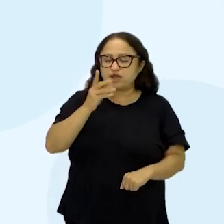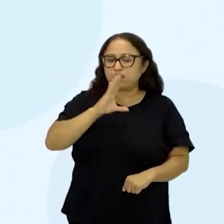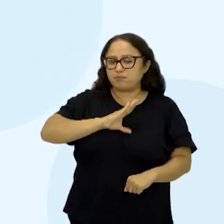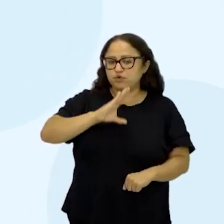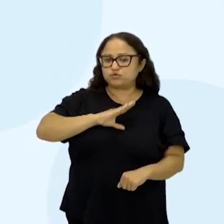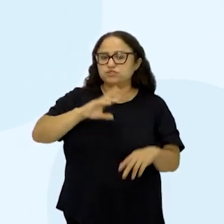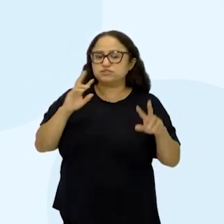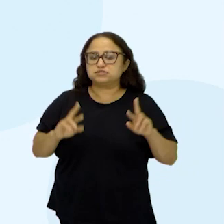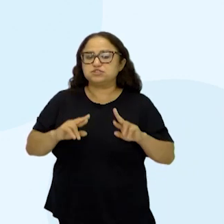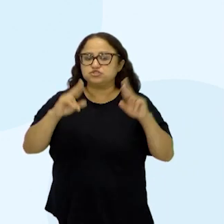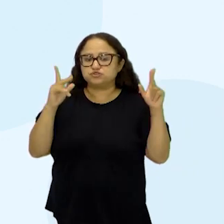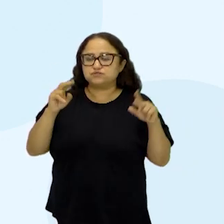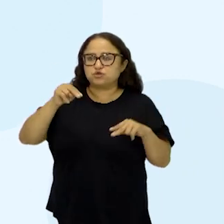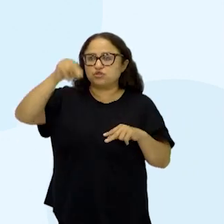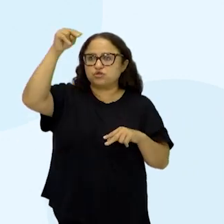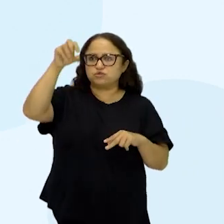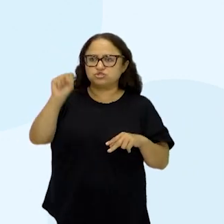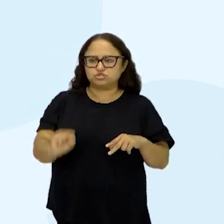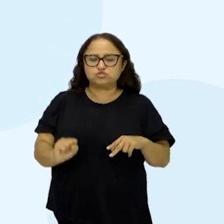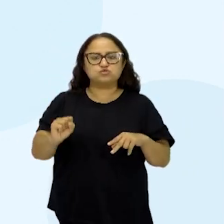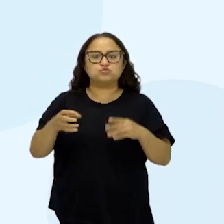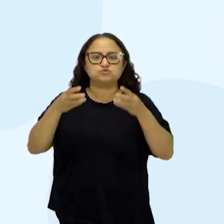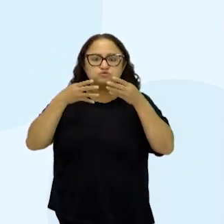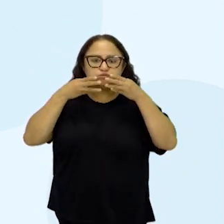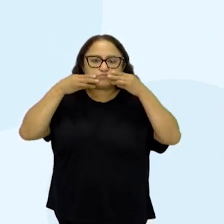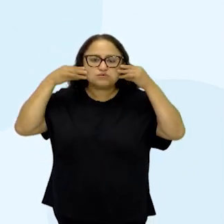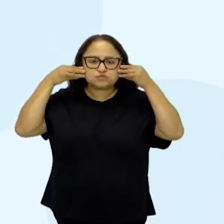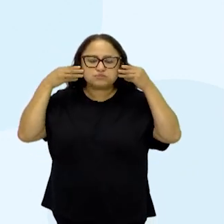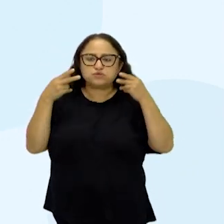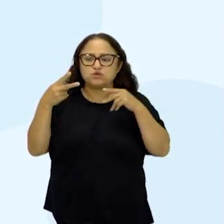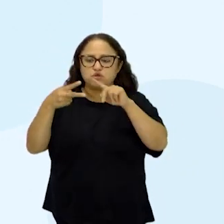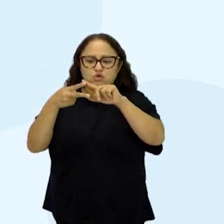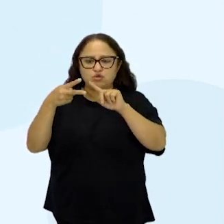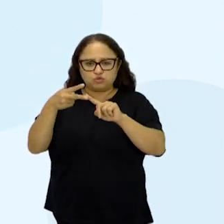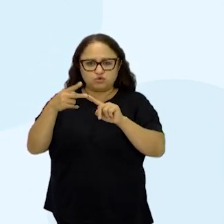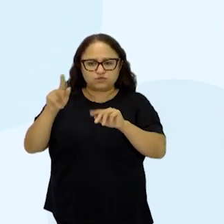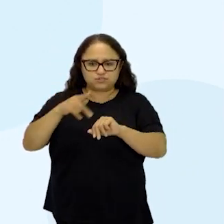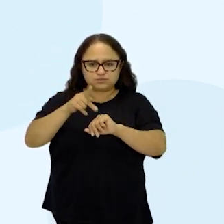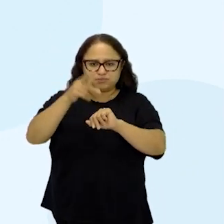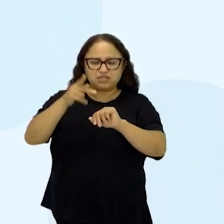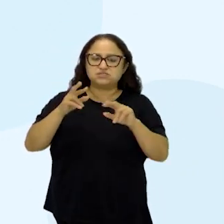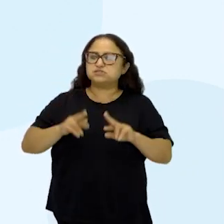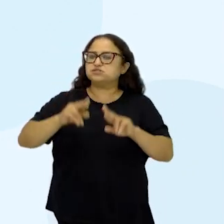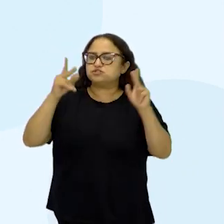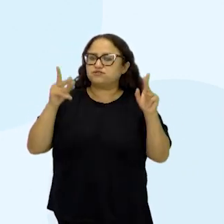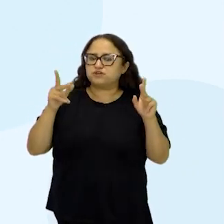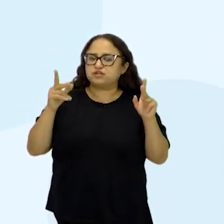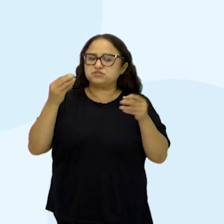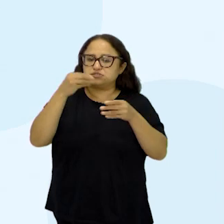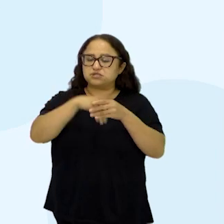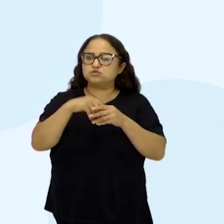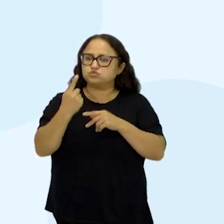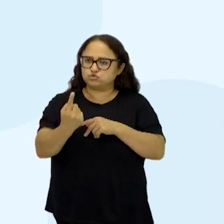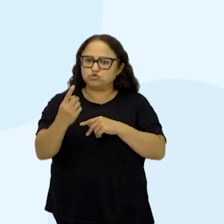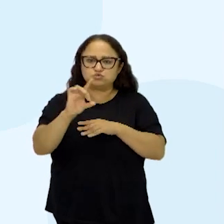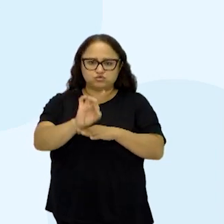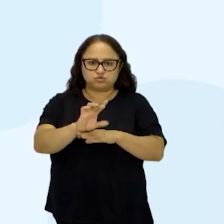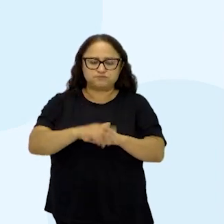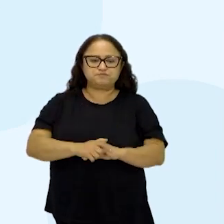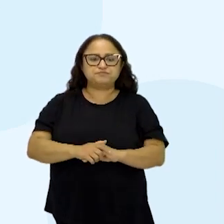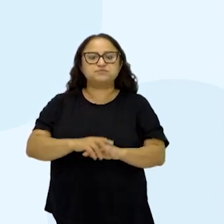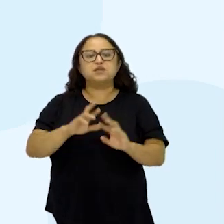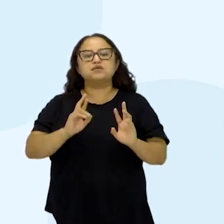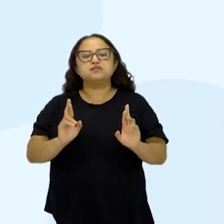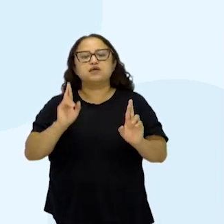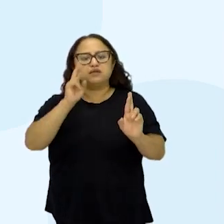essa divisão do norte e sul de Moçambique. É como se fossem dois países completamente diferentes dentro de um só. E tudo isso reflete